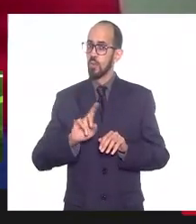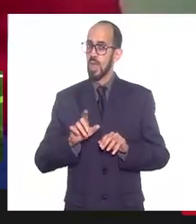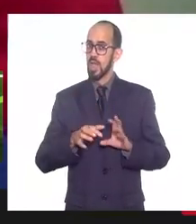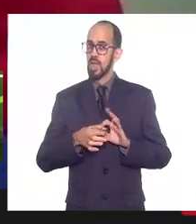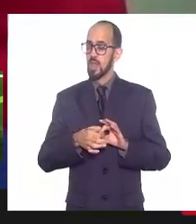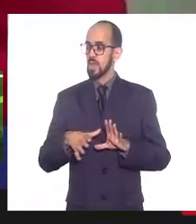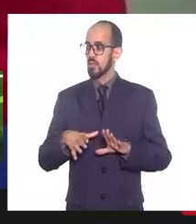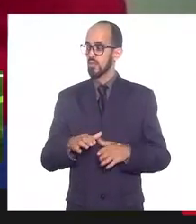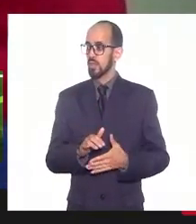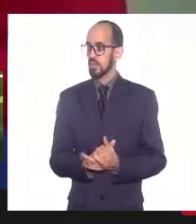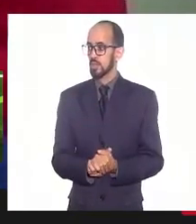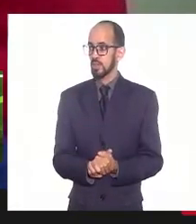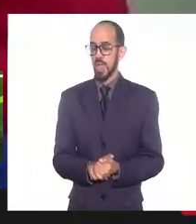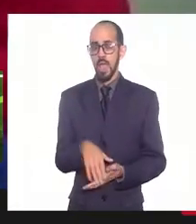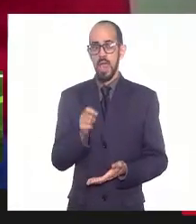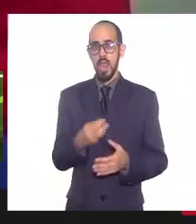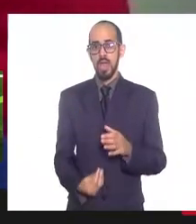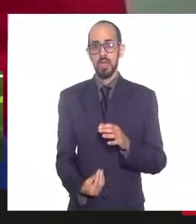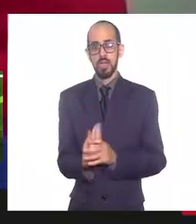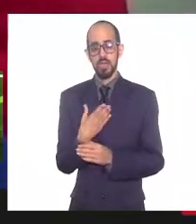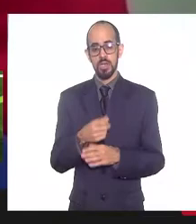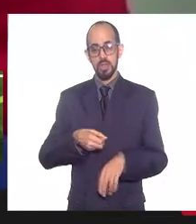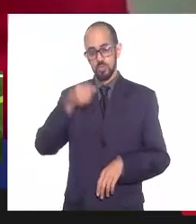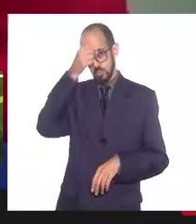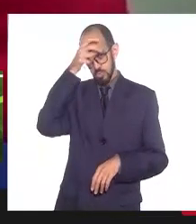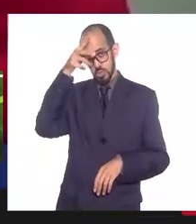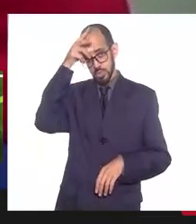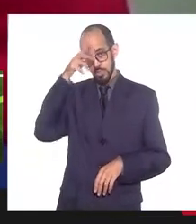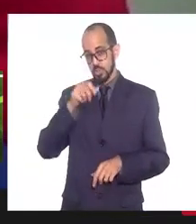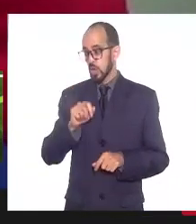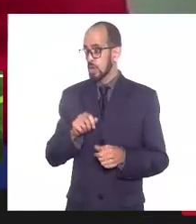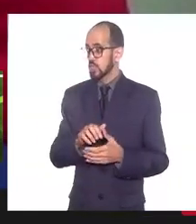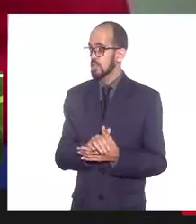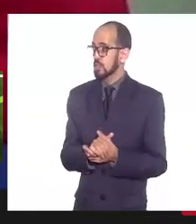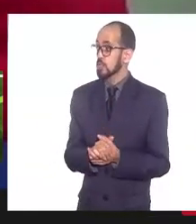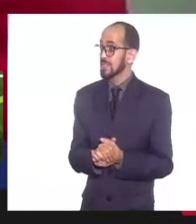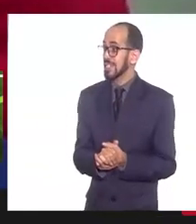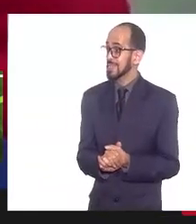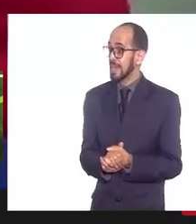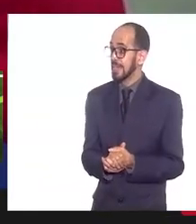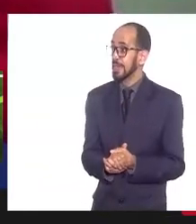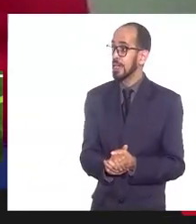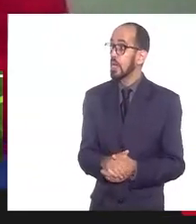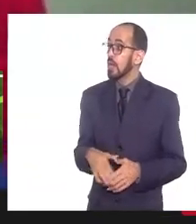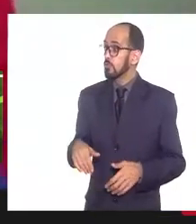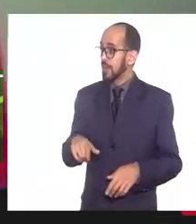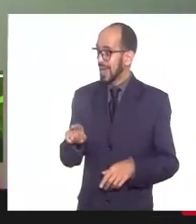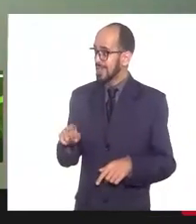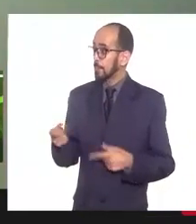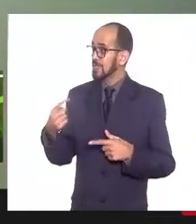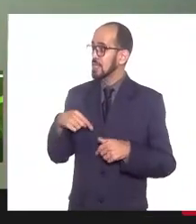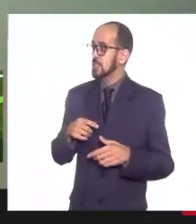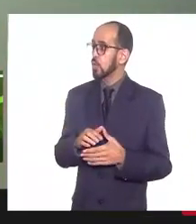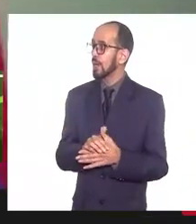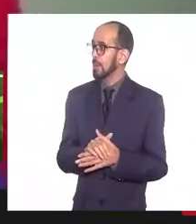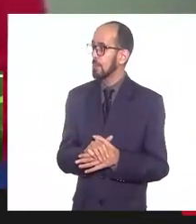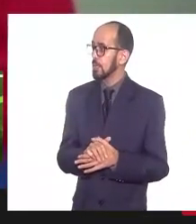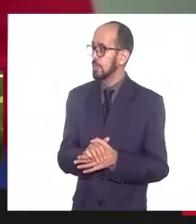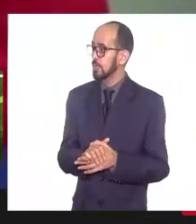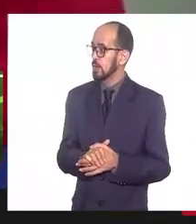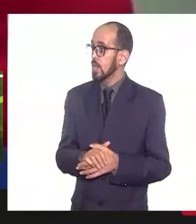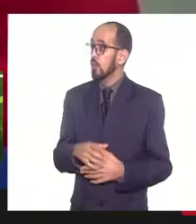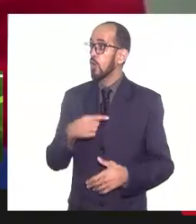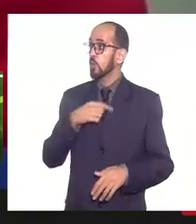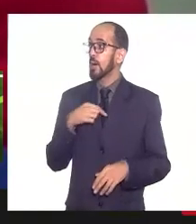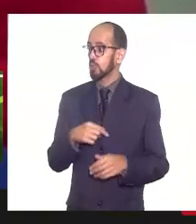municípios, ela determina aos municípios. Então, acho que nós temos que caminhar, né? Talvez aí deputado